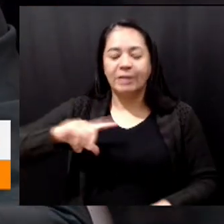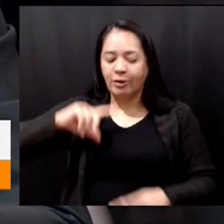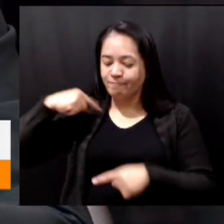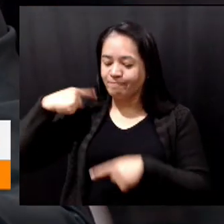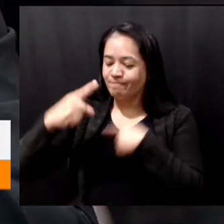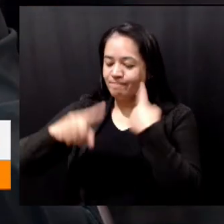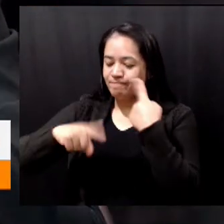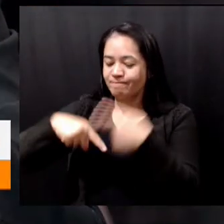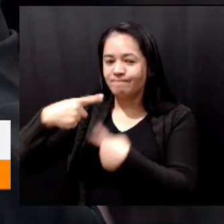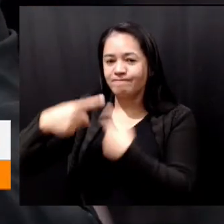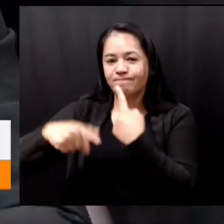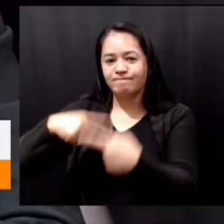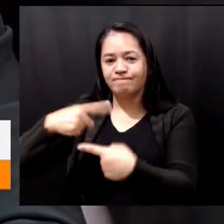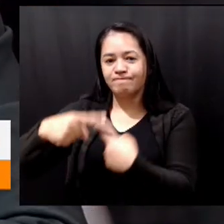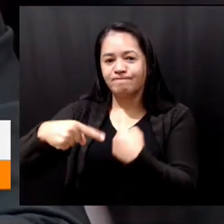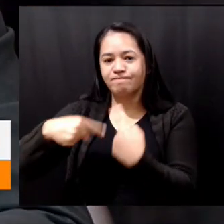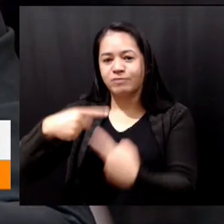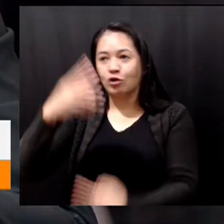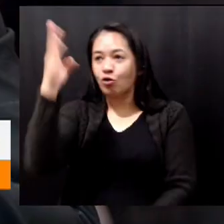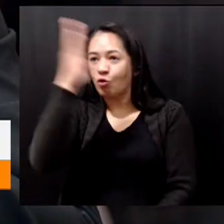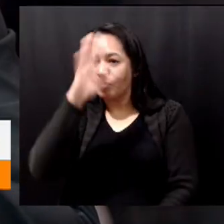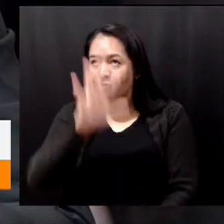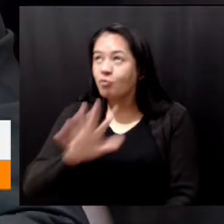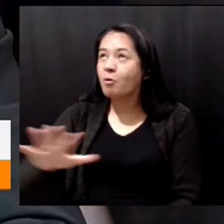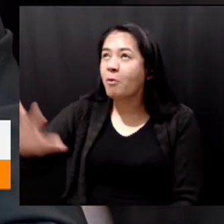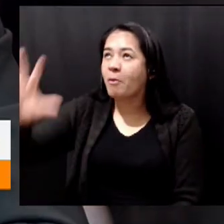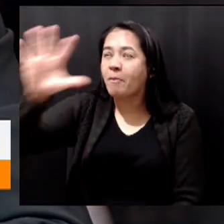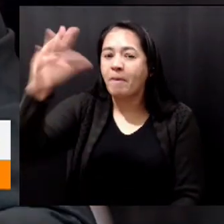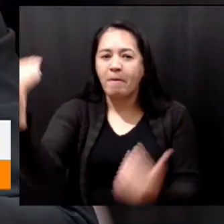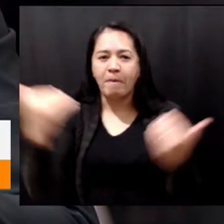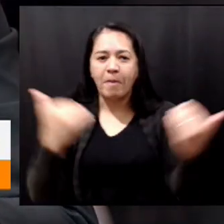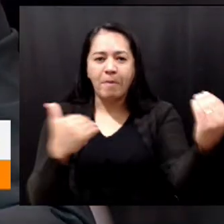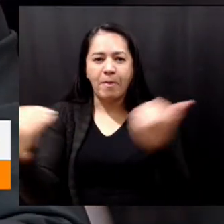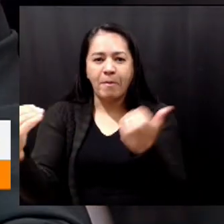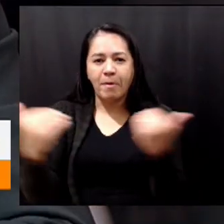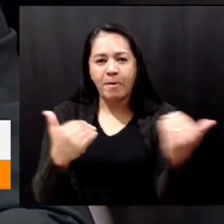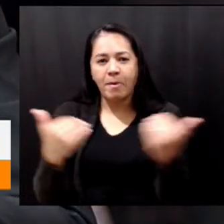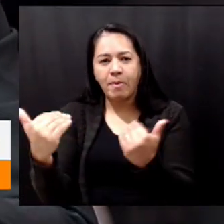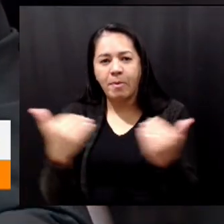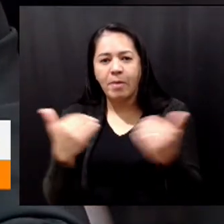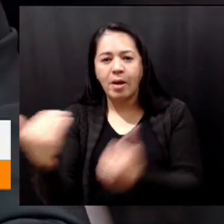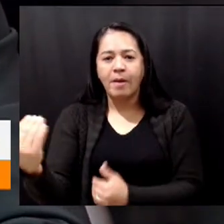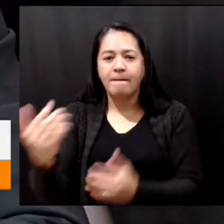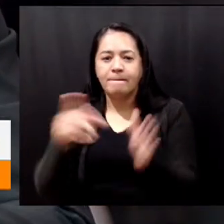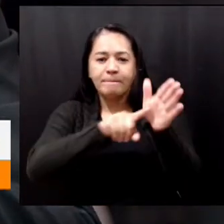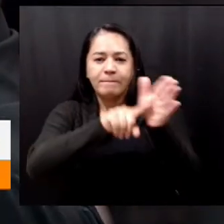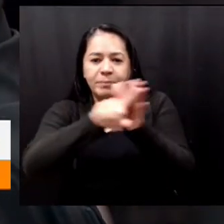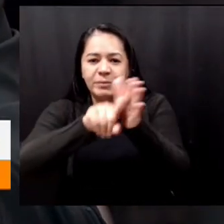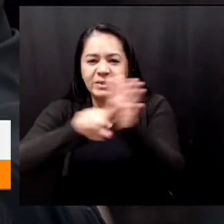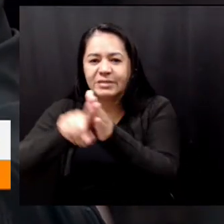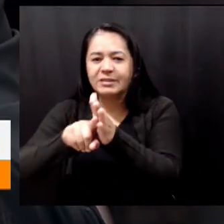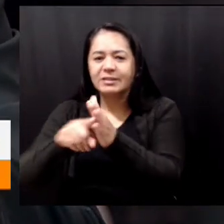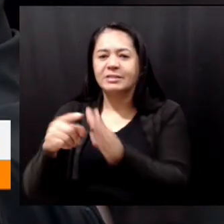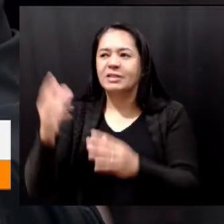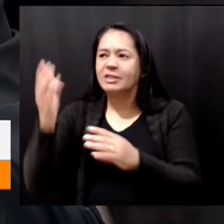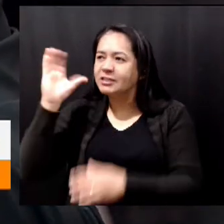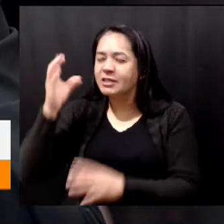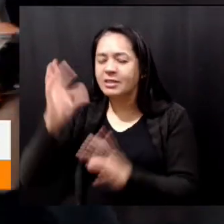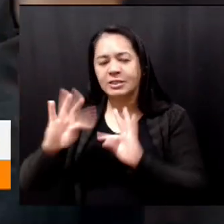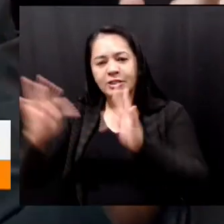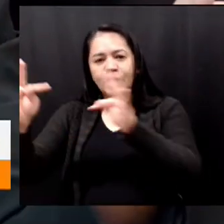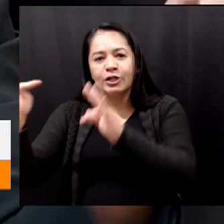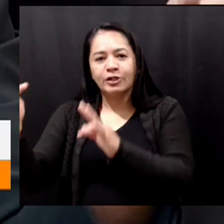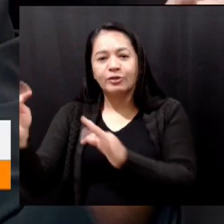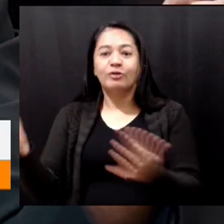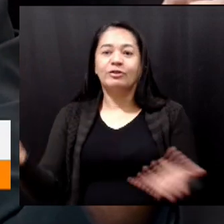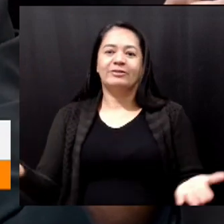para buscar conhecimento, fazer desenvolvimento, fazer ciência, tecnologia e inovação, e às